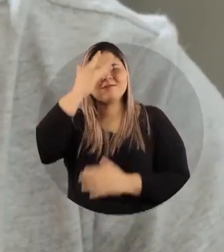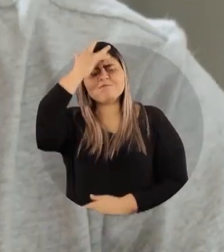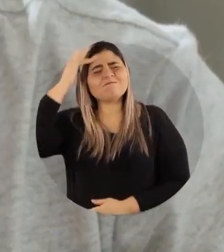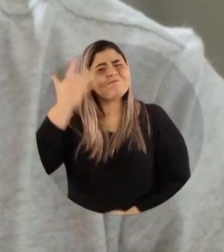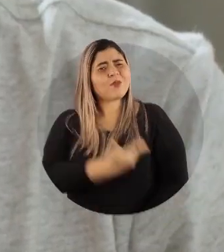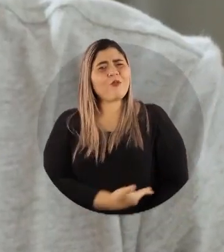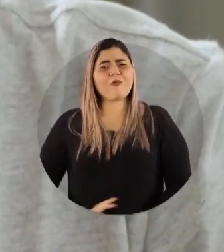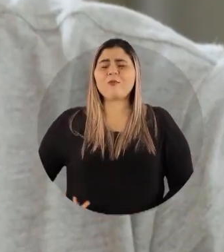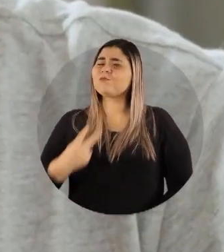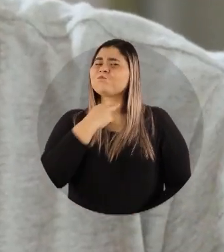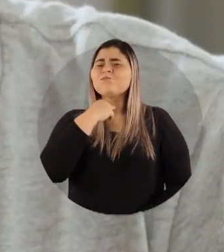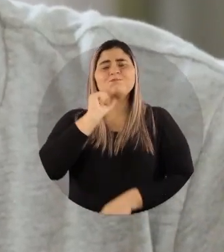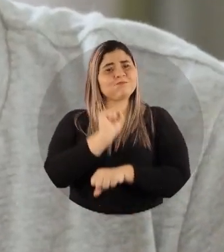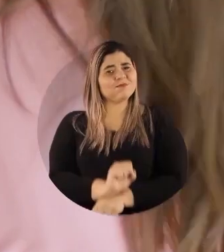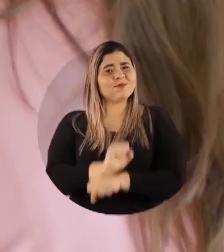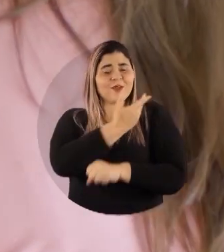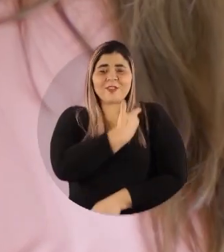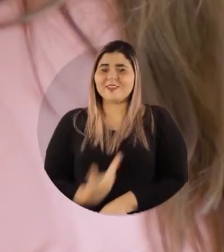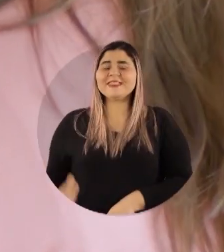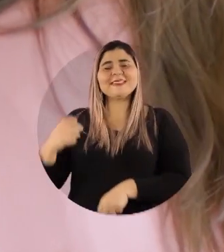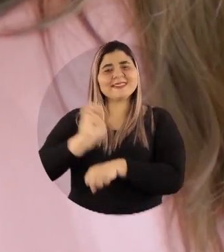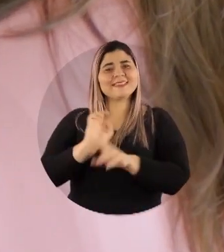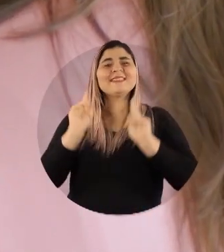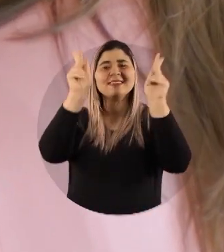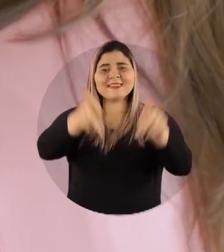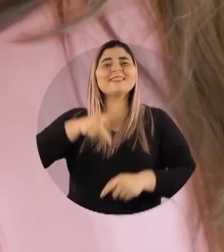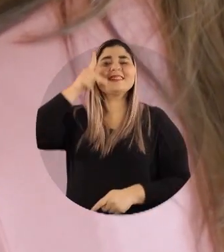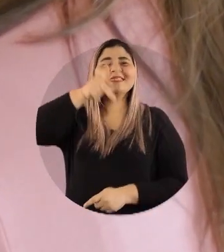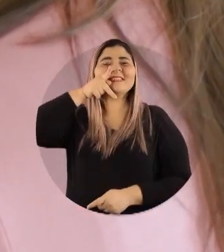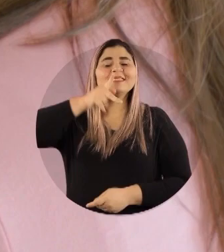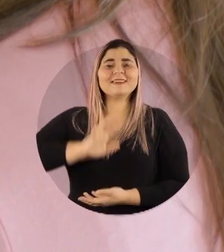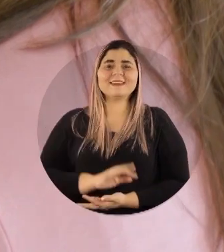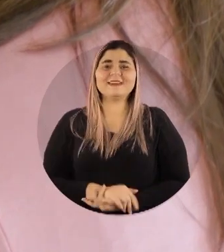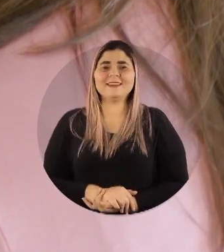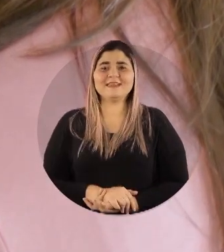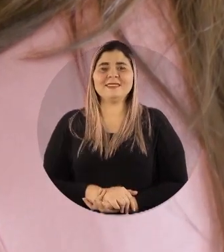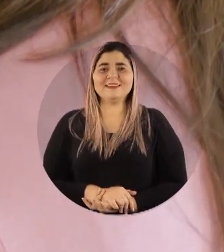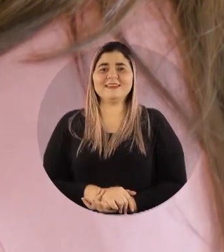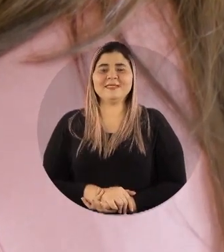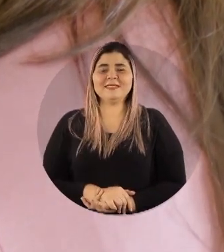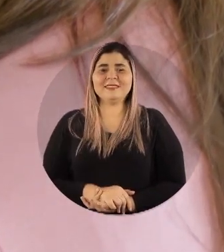Quem tem fome não pode esperar. Governo do Estado. Somos todos Paraíba.